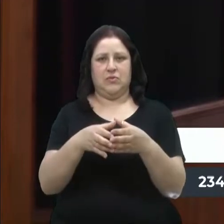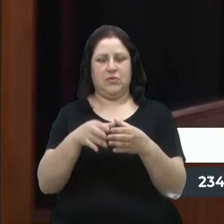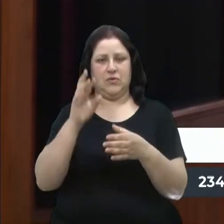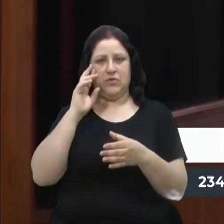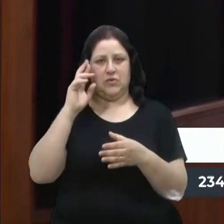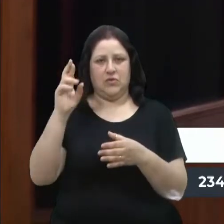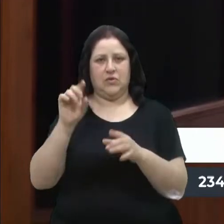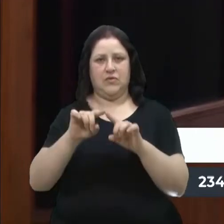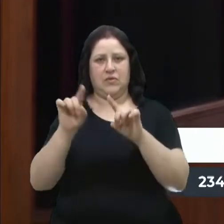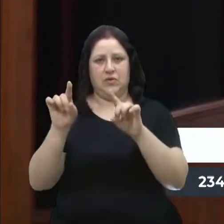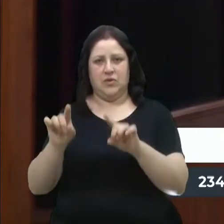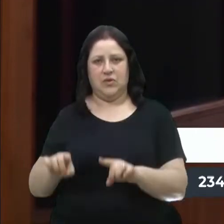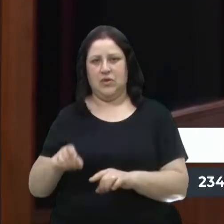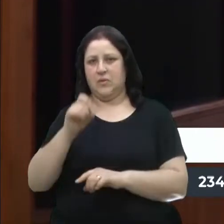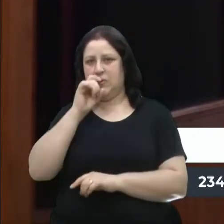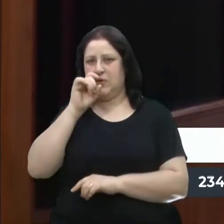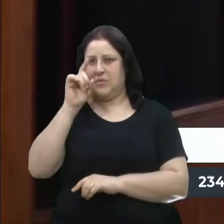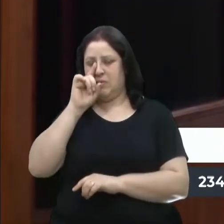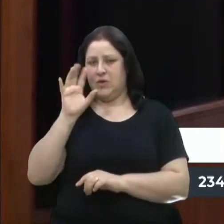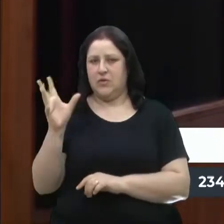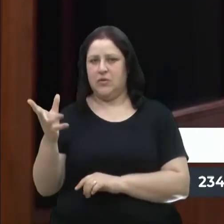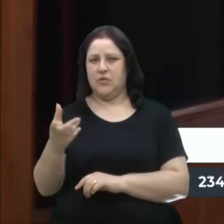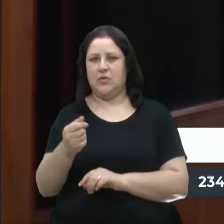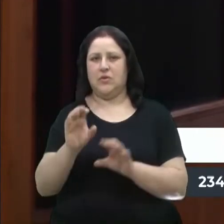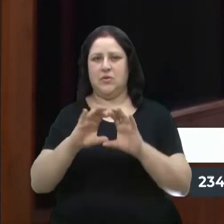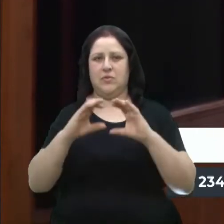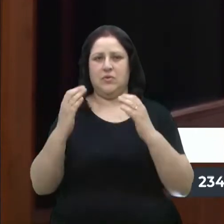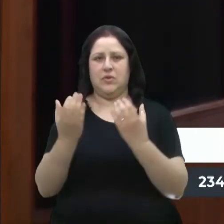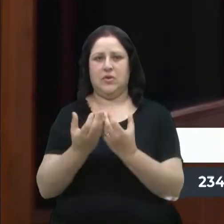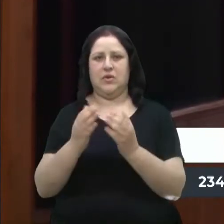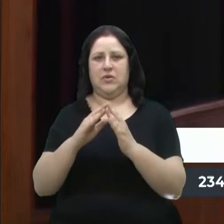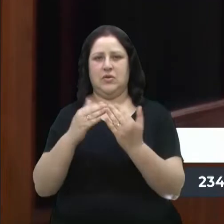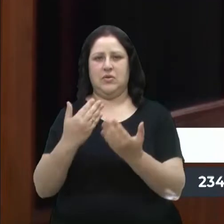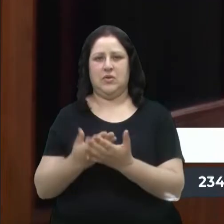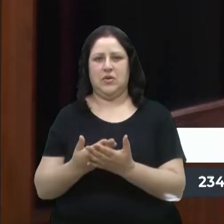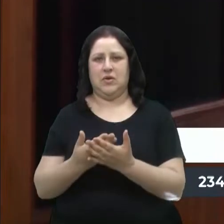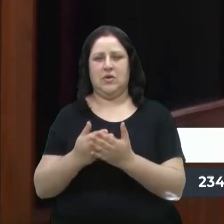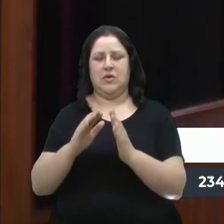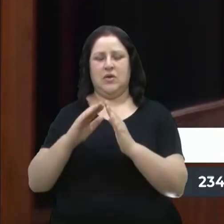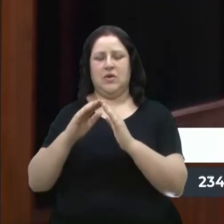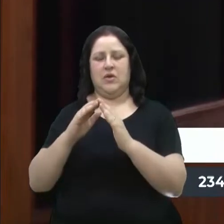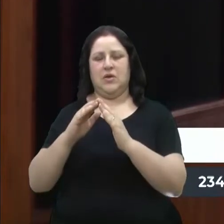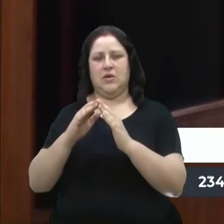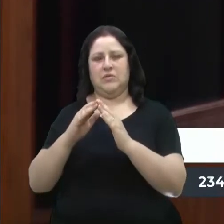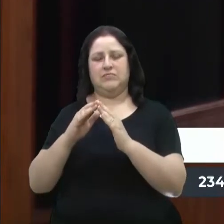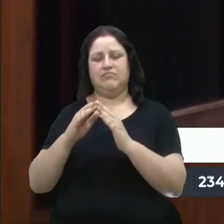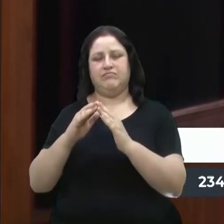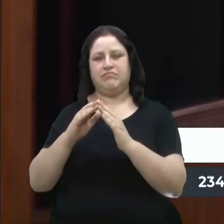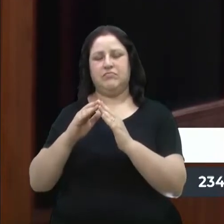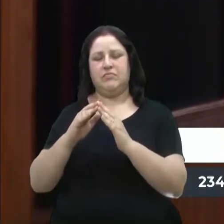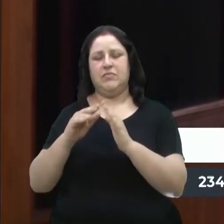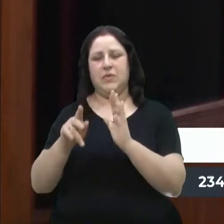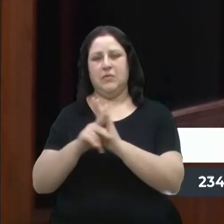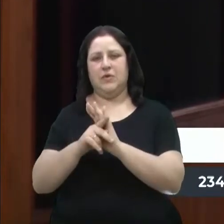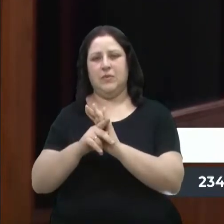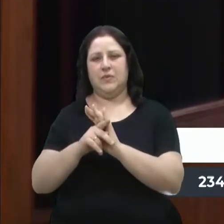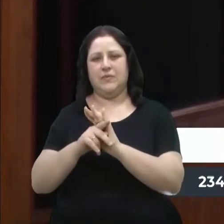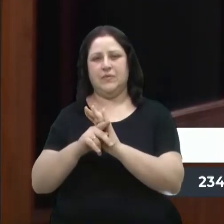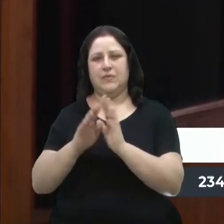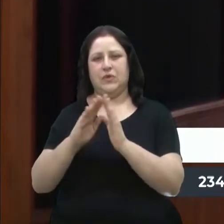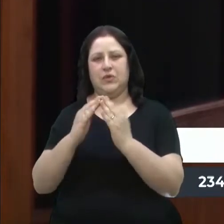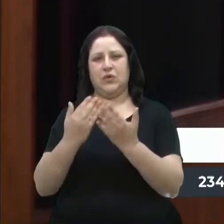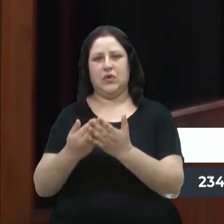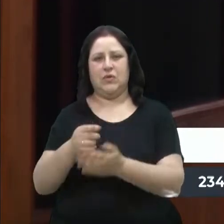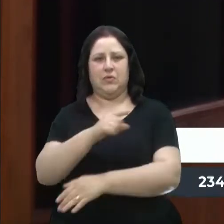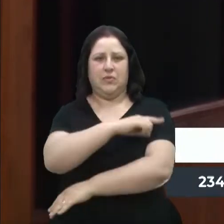pais e a toda a comunidade escolar da Escola Municipal de Ensino Funda Alfredo Belisário ptf e aqui me permita